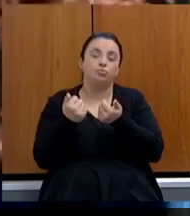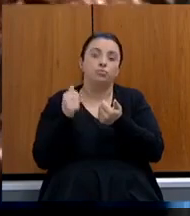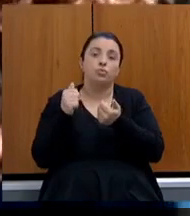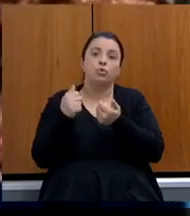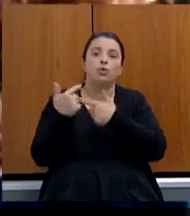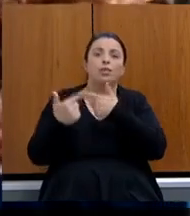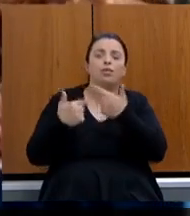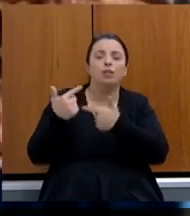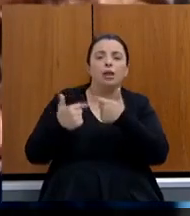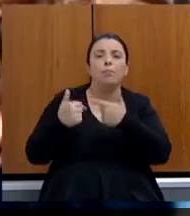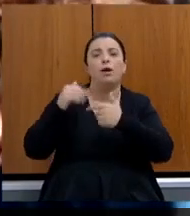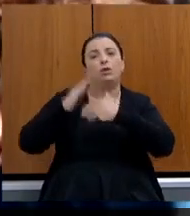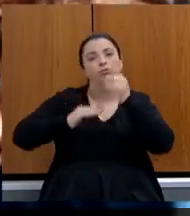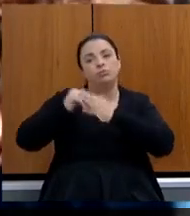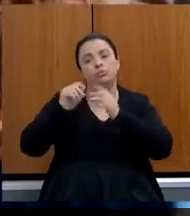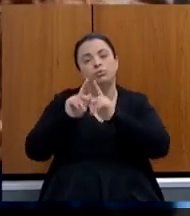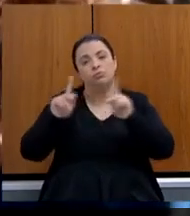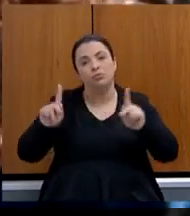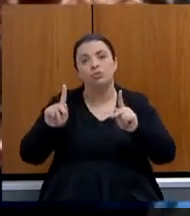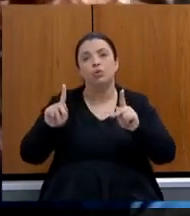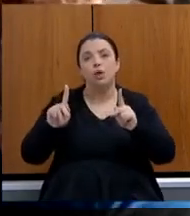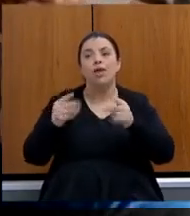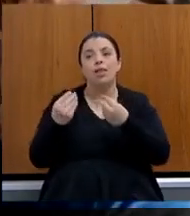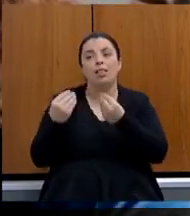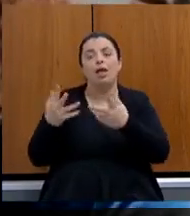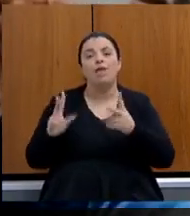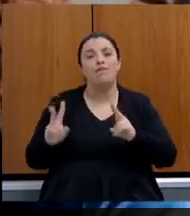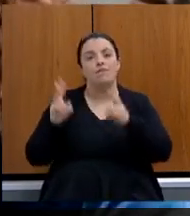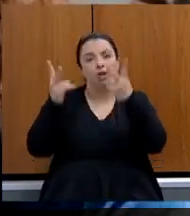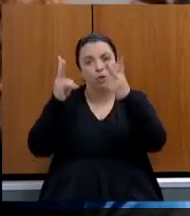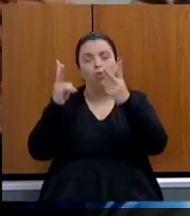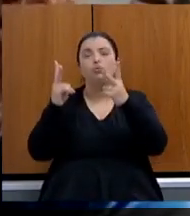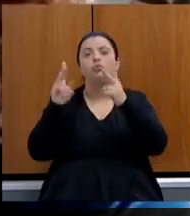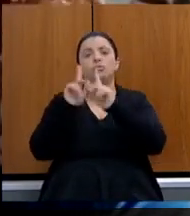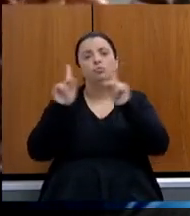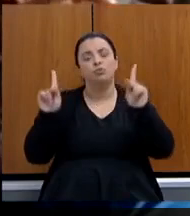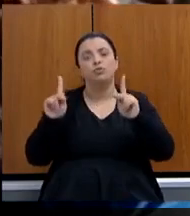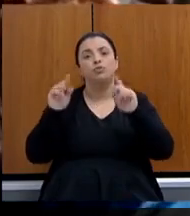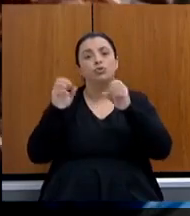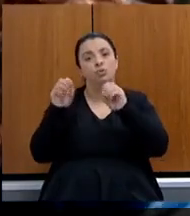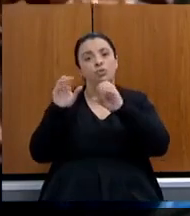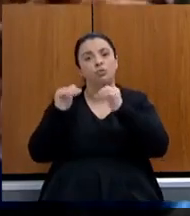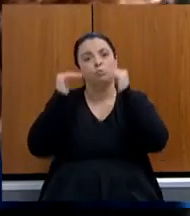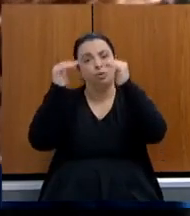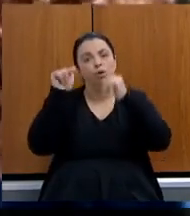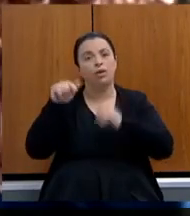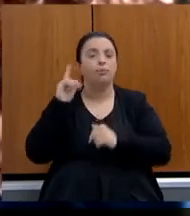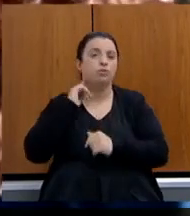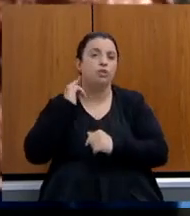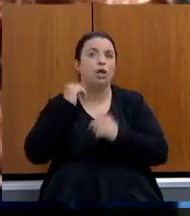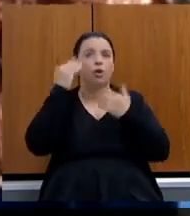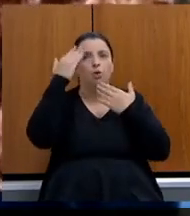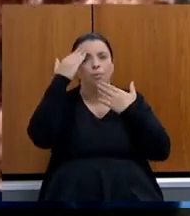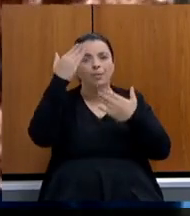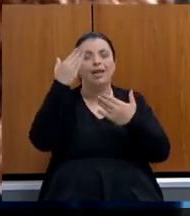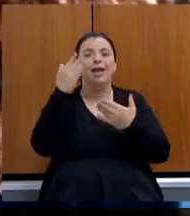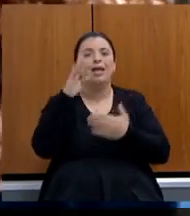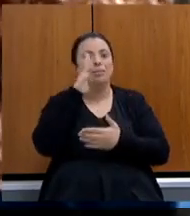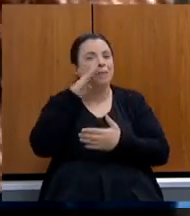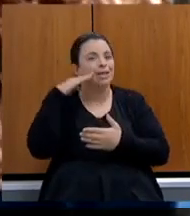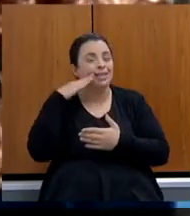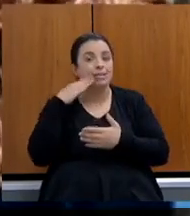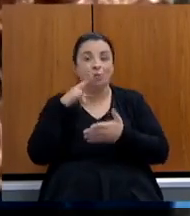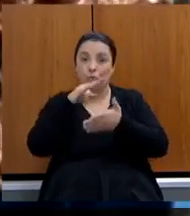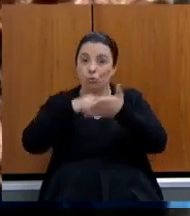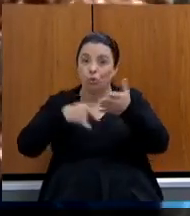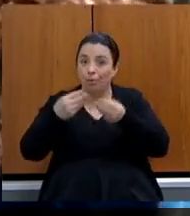acima de tudo valorizando os servidores né do ensino superior em Minas Gerais Muito obrigado a deputada Beatriz Beatriz entregue o documento por